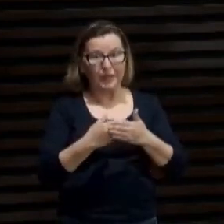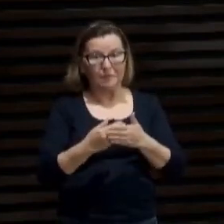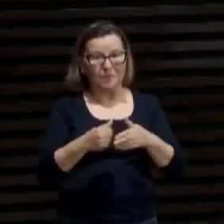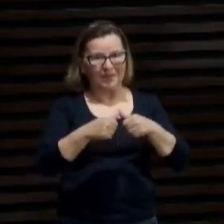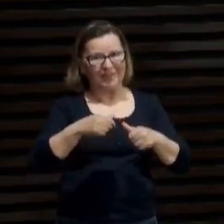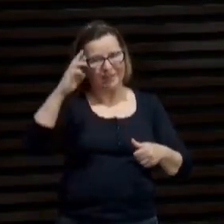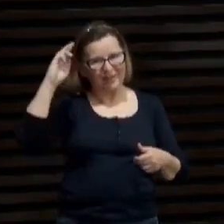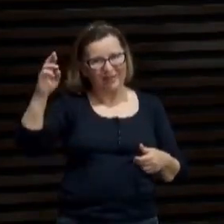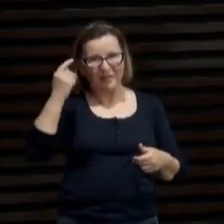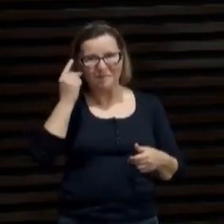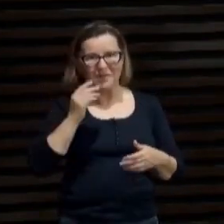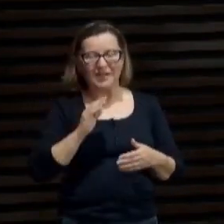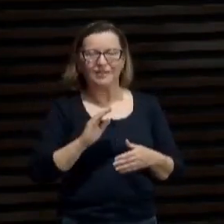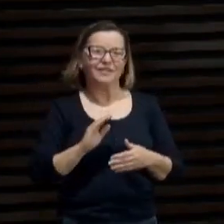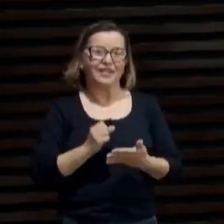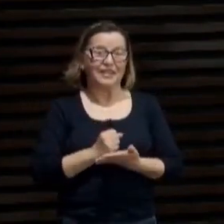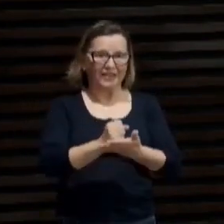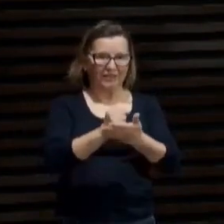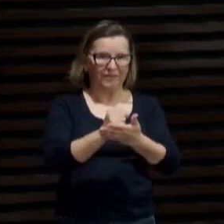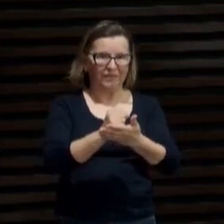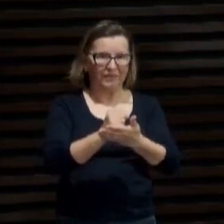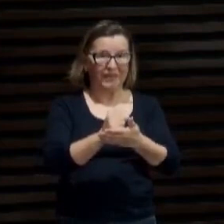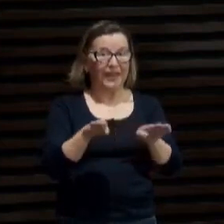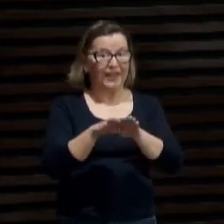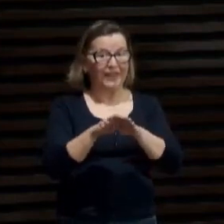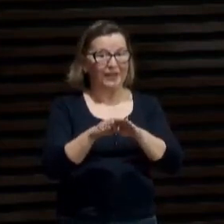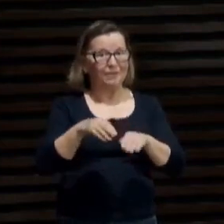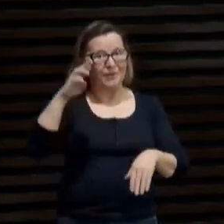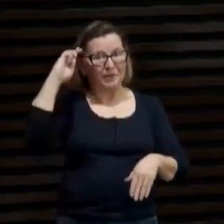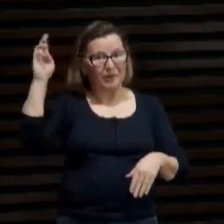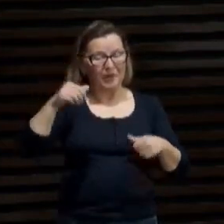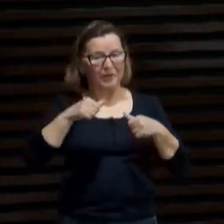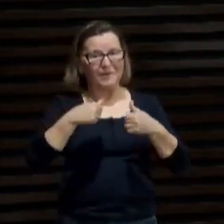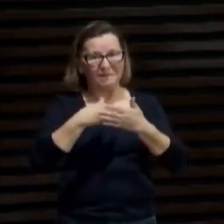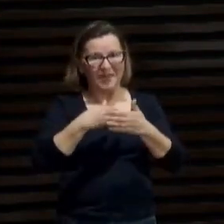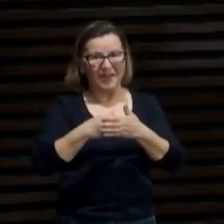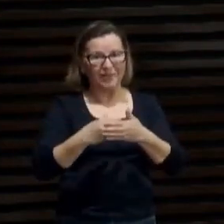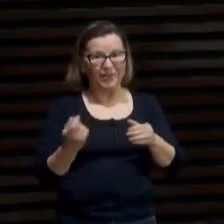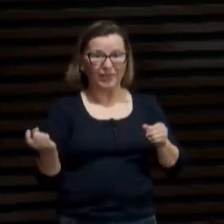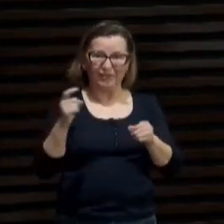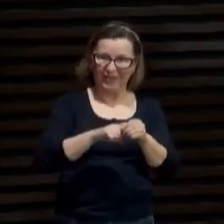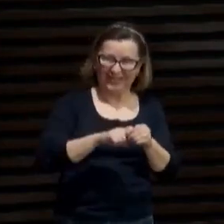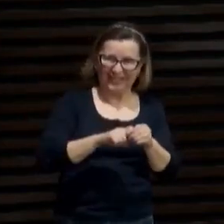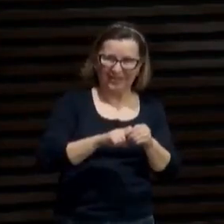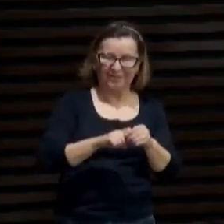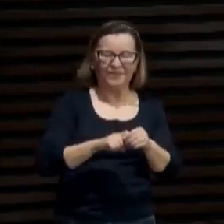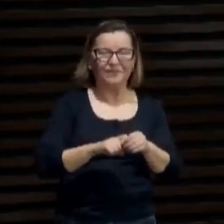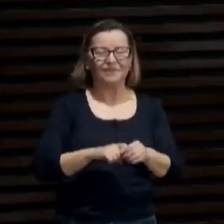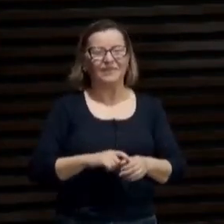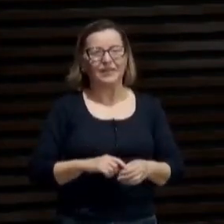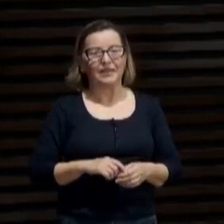o Senhor de voltar. E ele é o justo juiz e ele retribuirá toda injustiça. Então o que